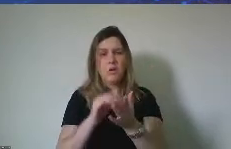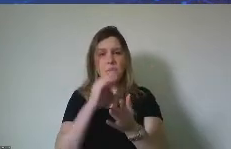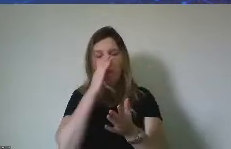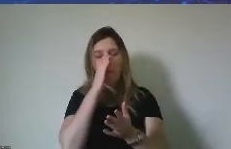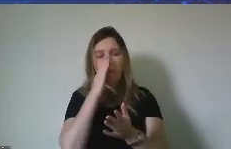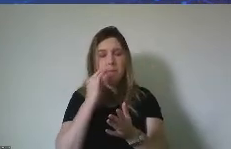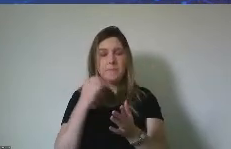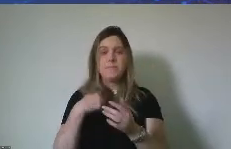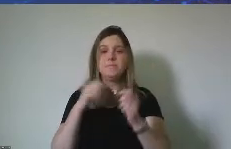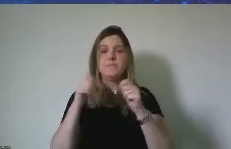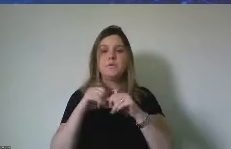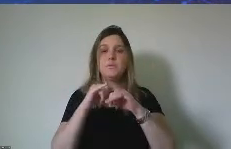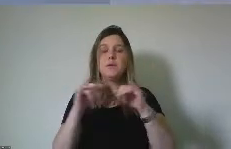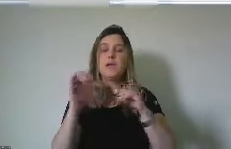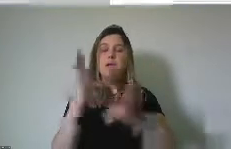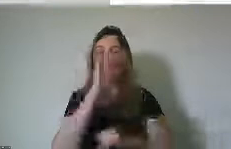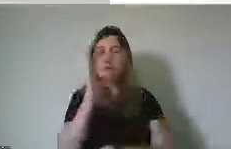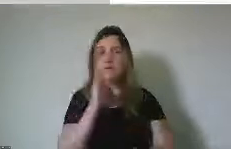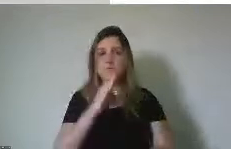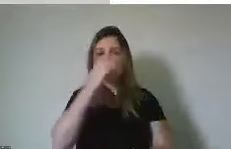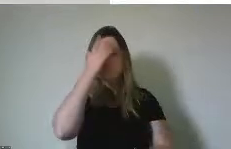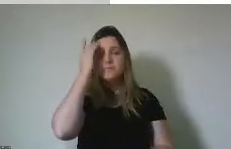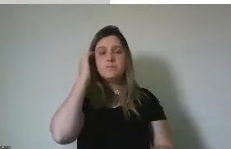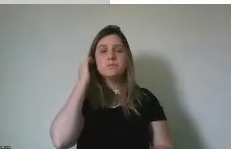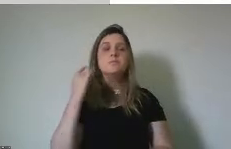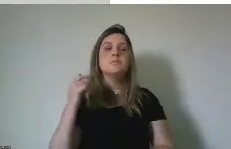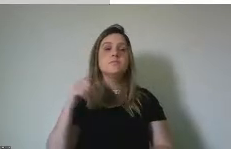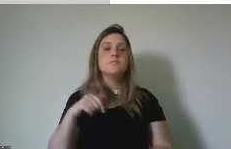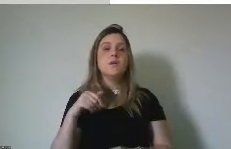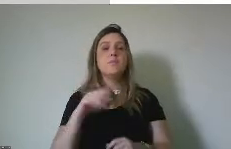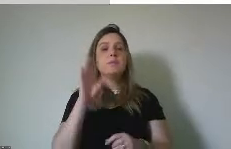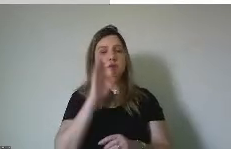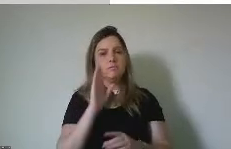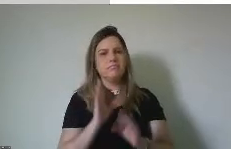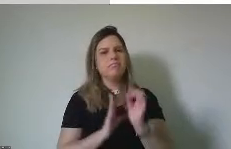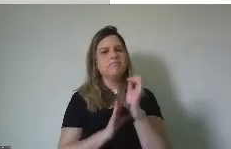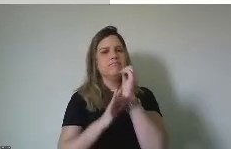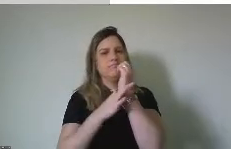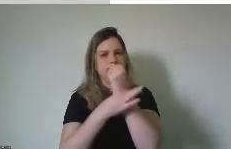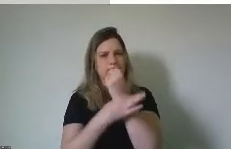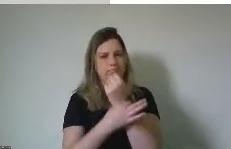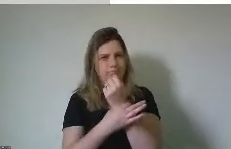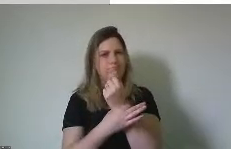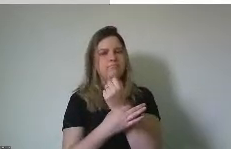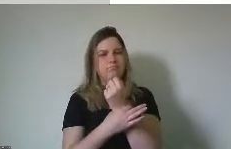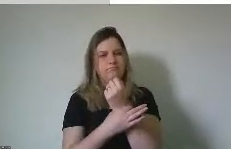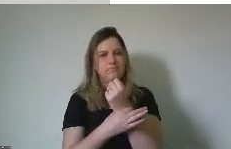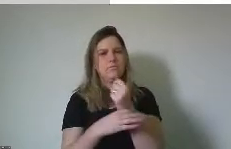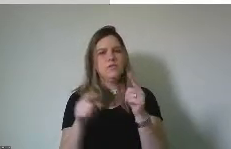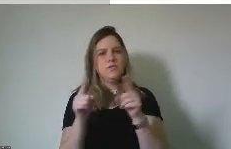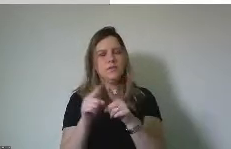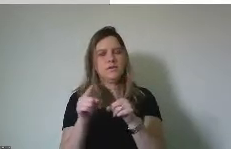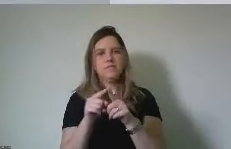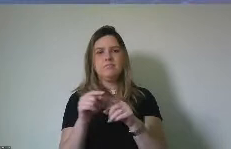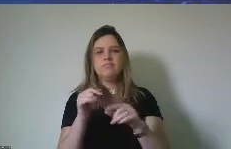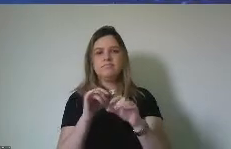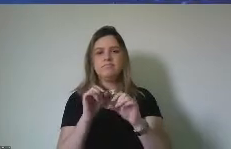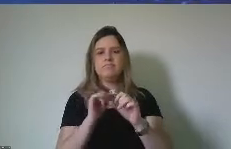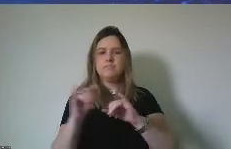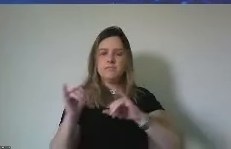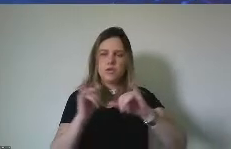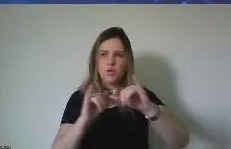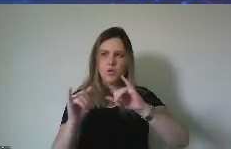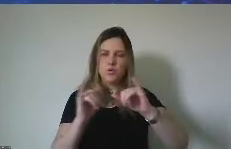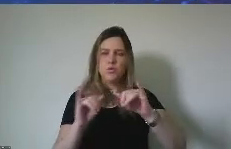começa falando do Brasil o Brasil sem dúvida será um Case similar e a transmissão terá muito valor para